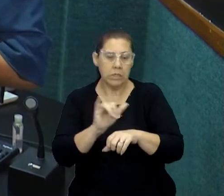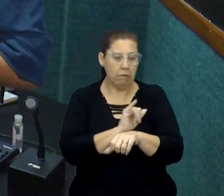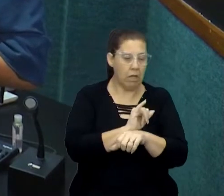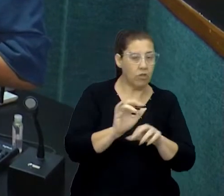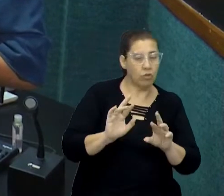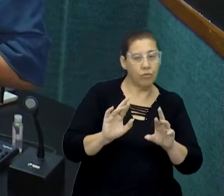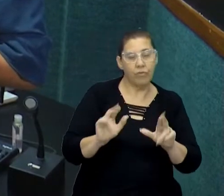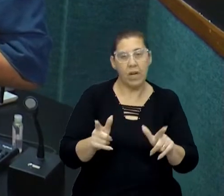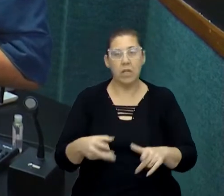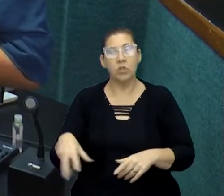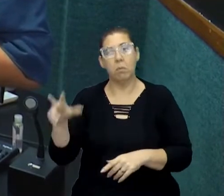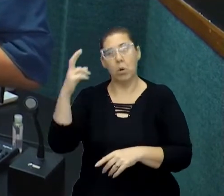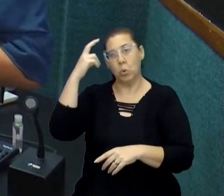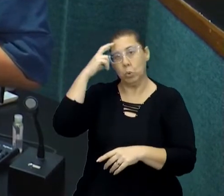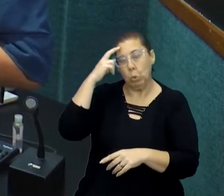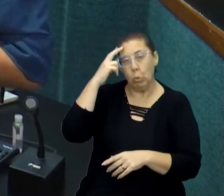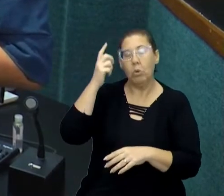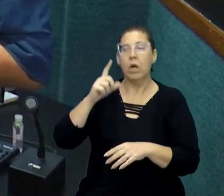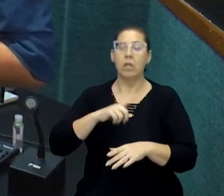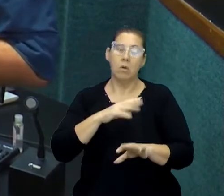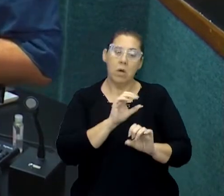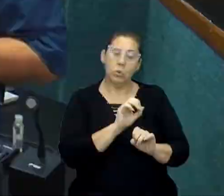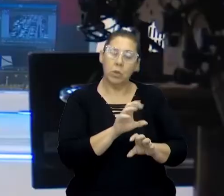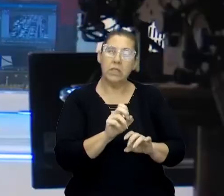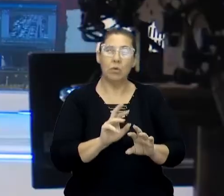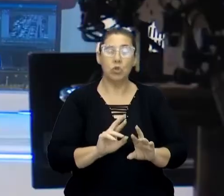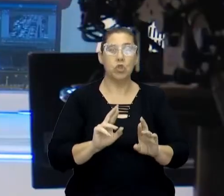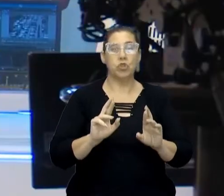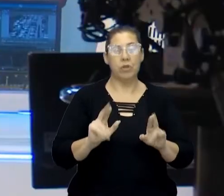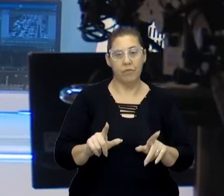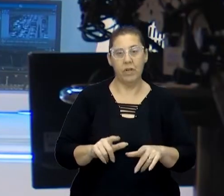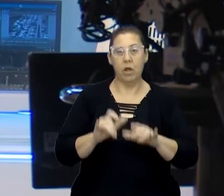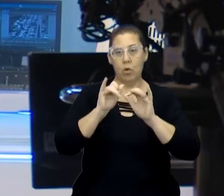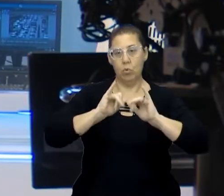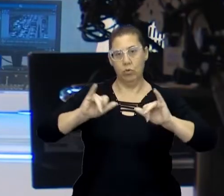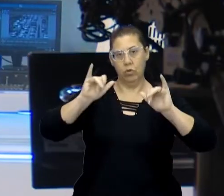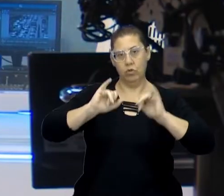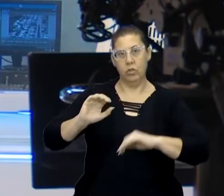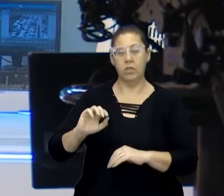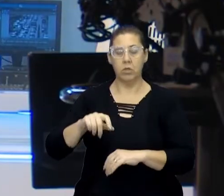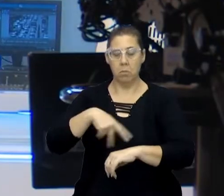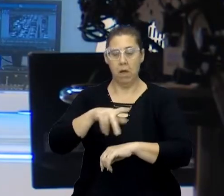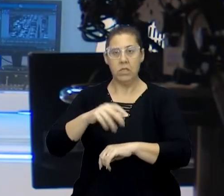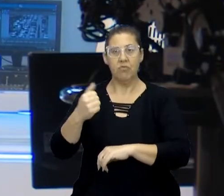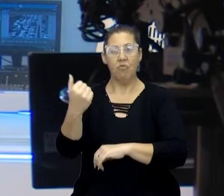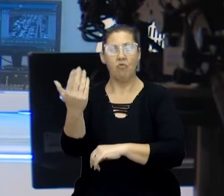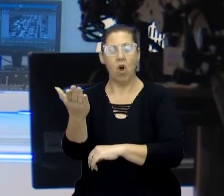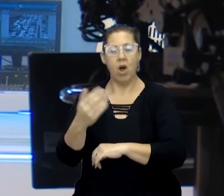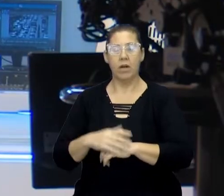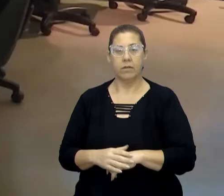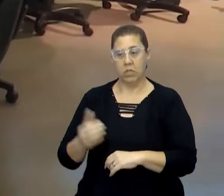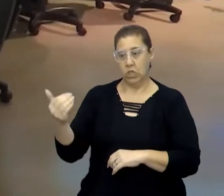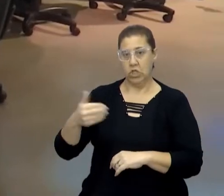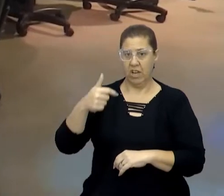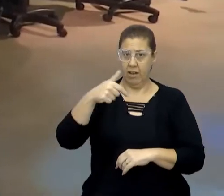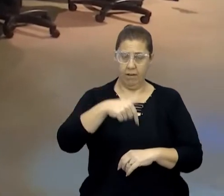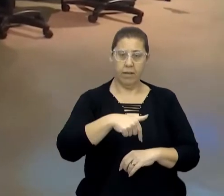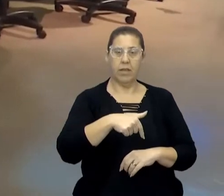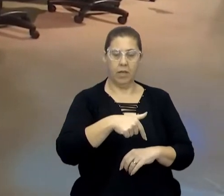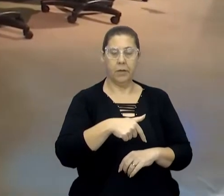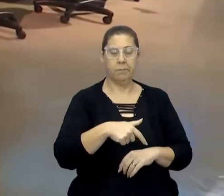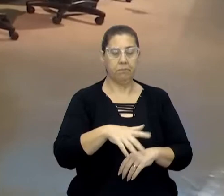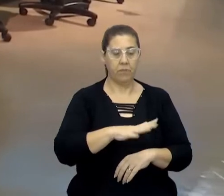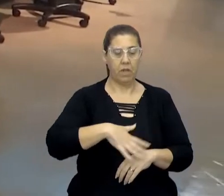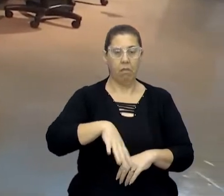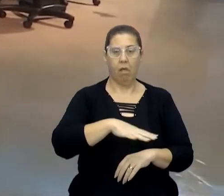cultura, foram educados de alguma forma. As notícias internacionais, elas chegam para a gente na redação por